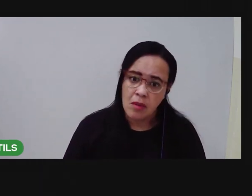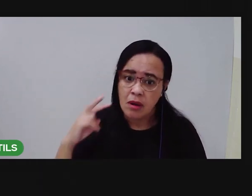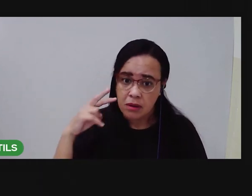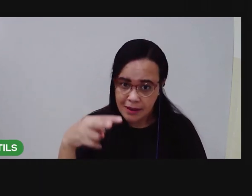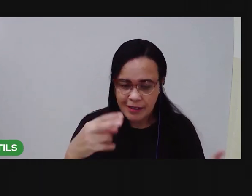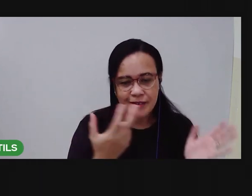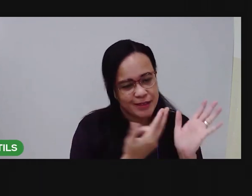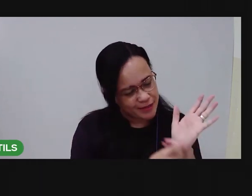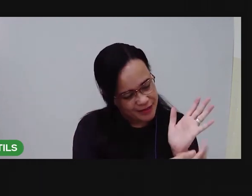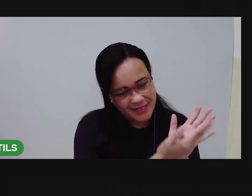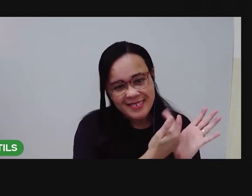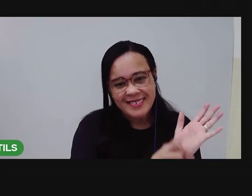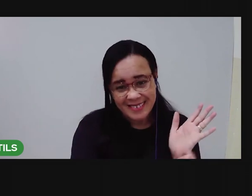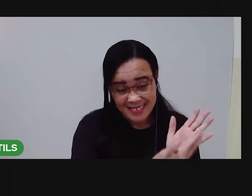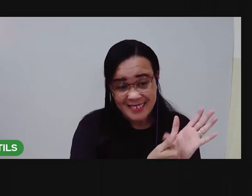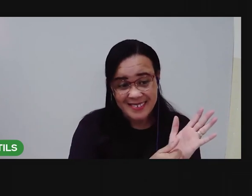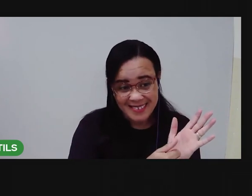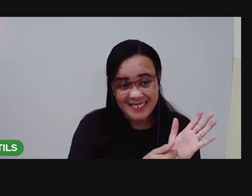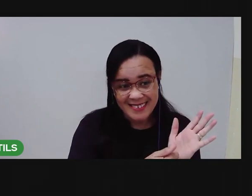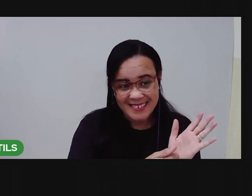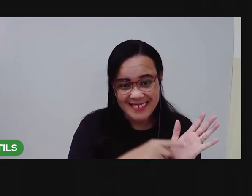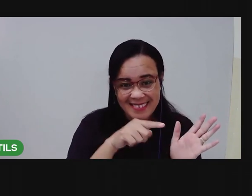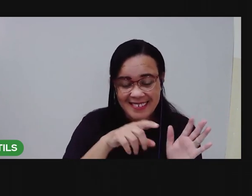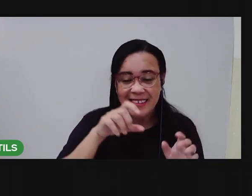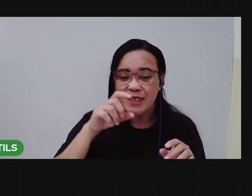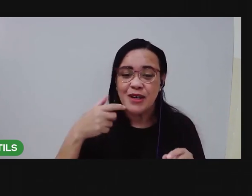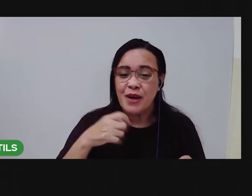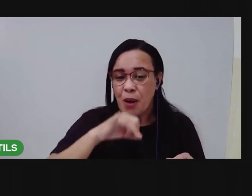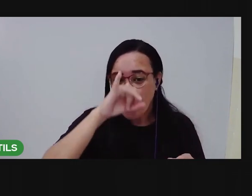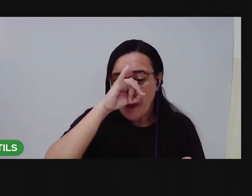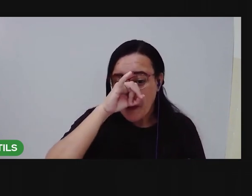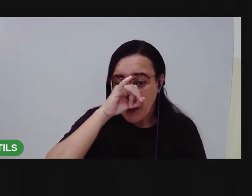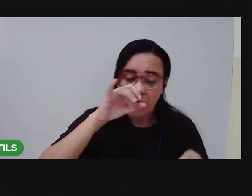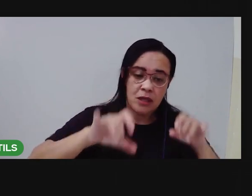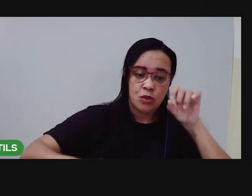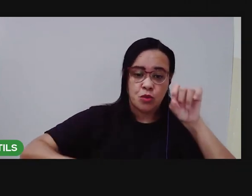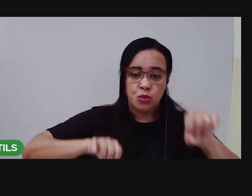imagens. Olha o que está acontecendo. Olha esse porquinho